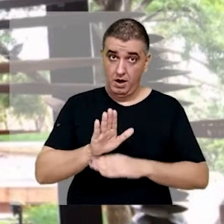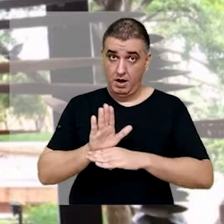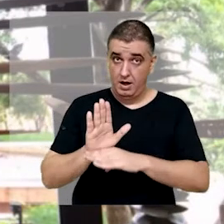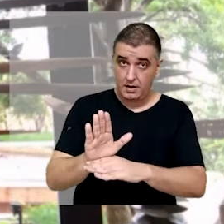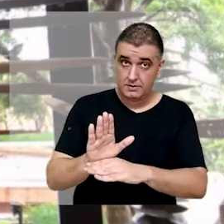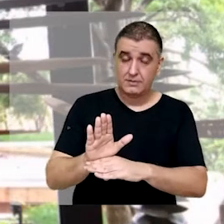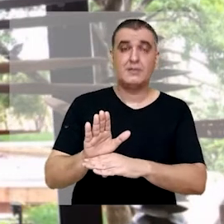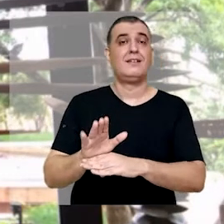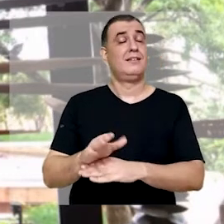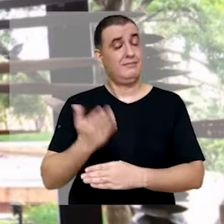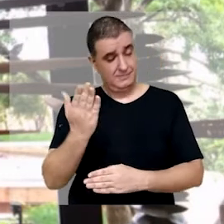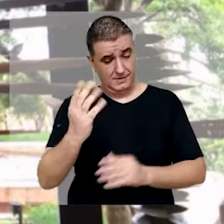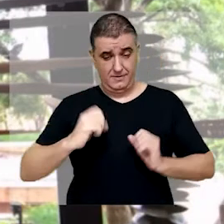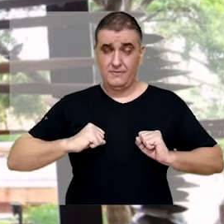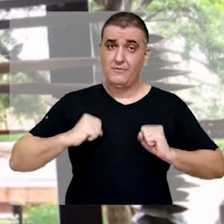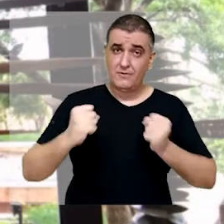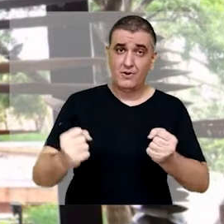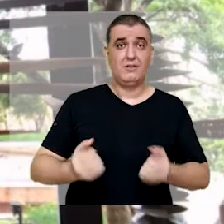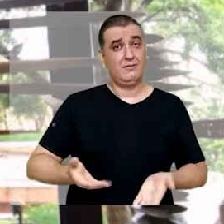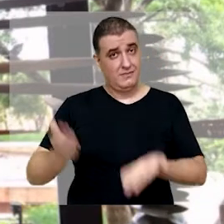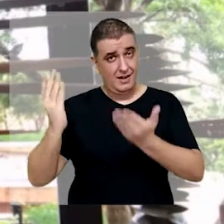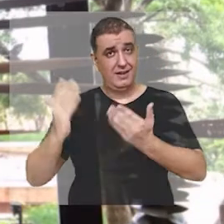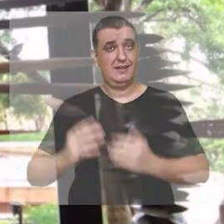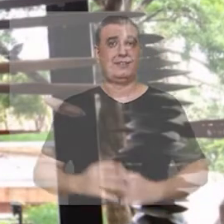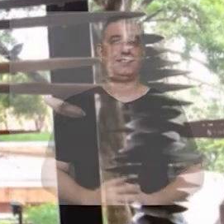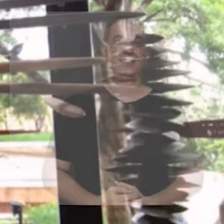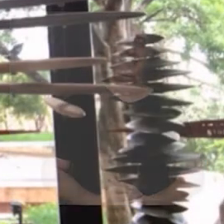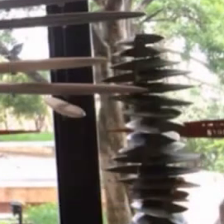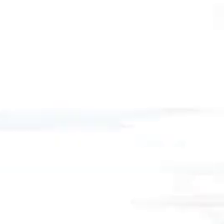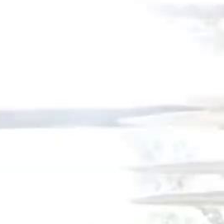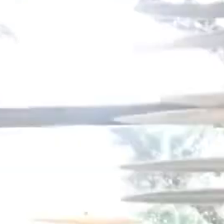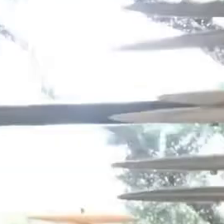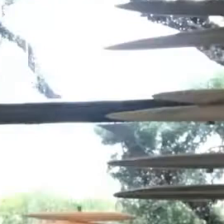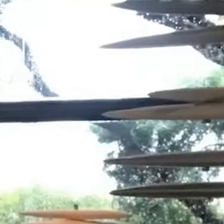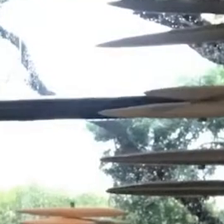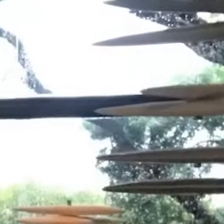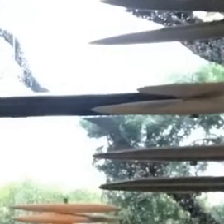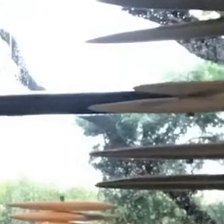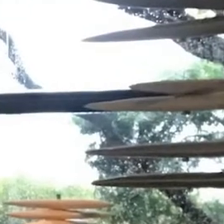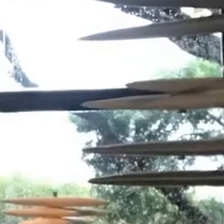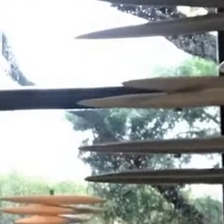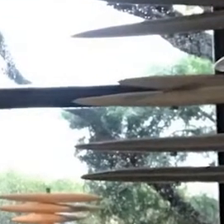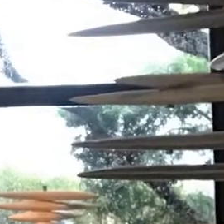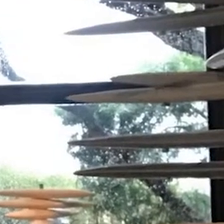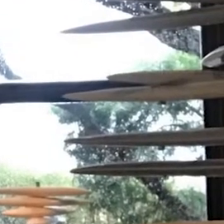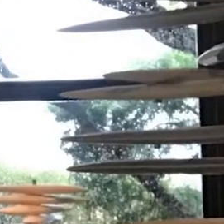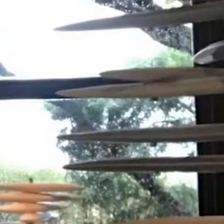bom para você? Então siga.